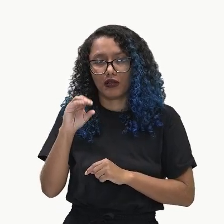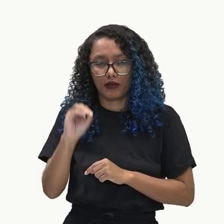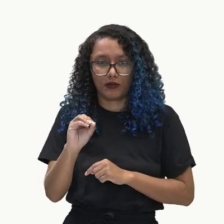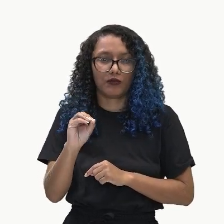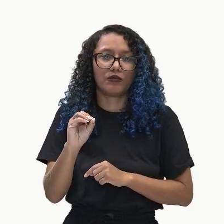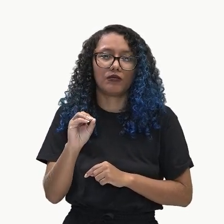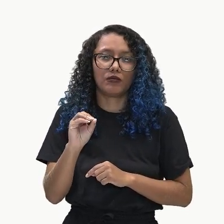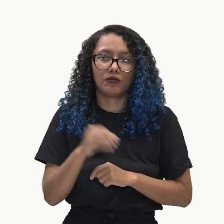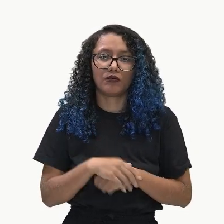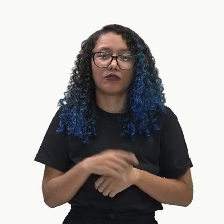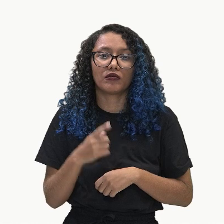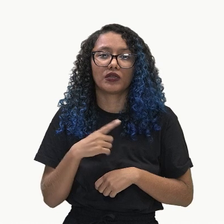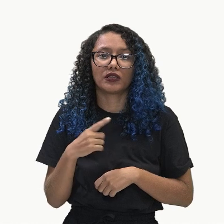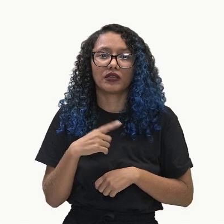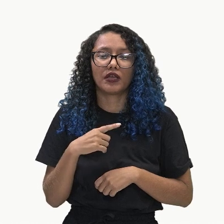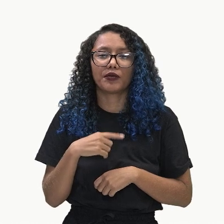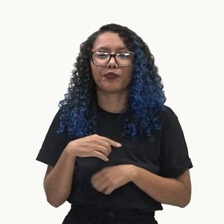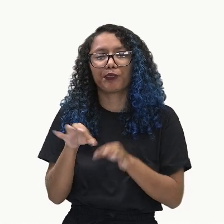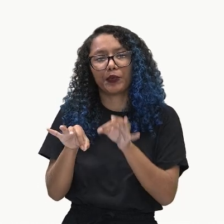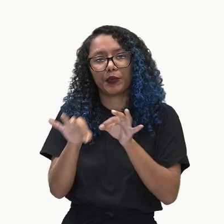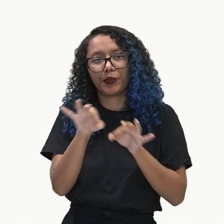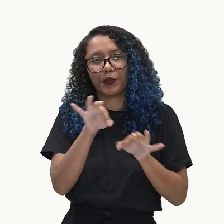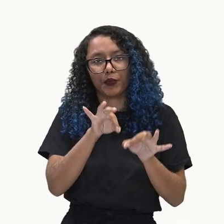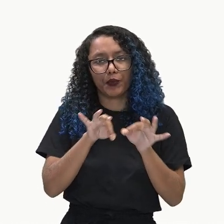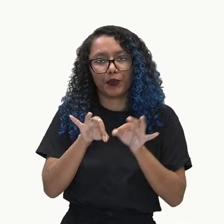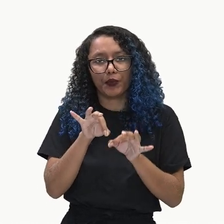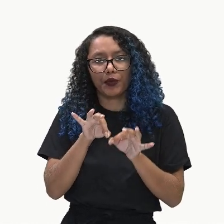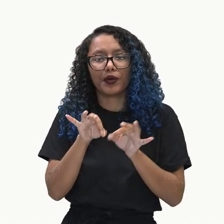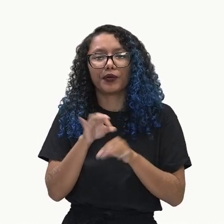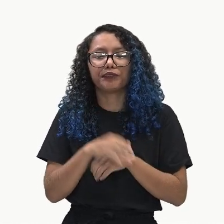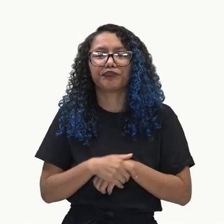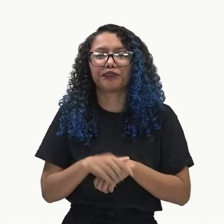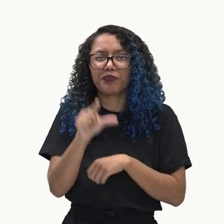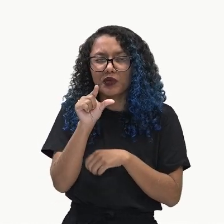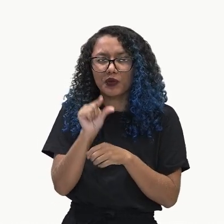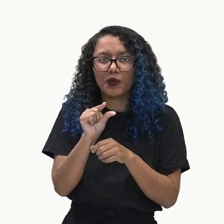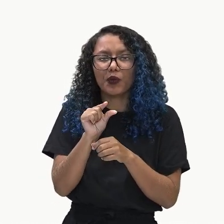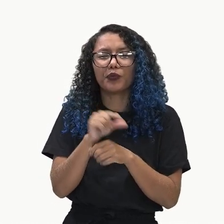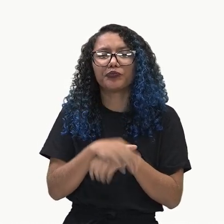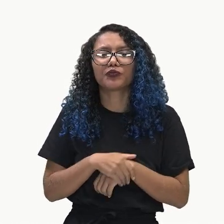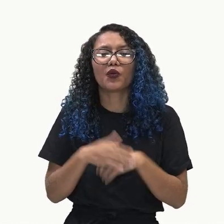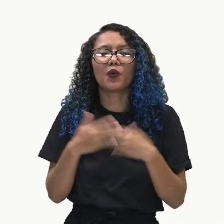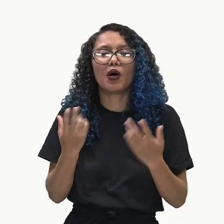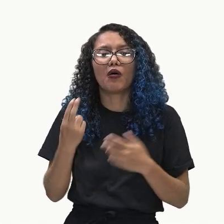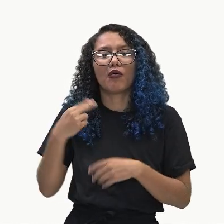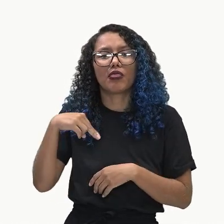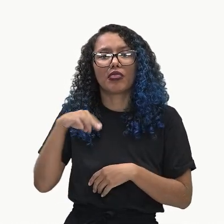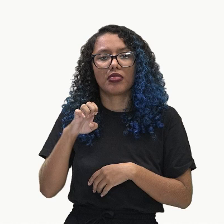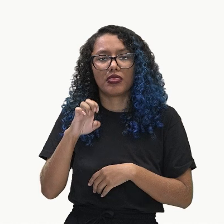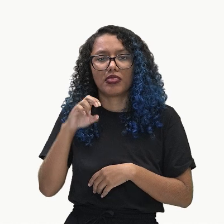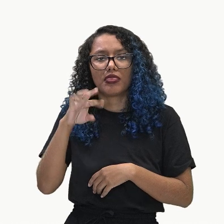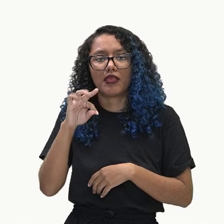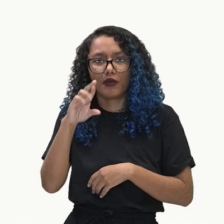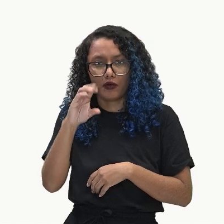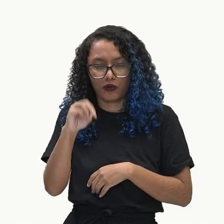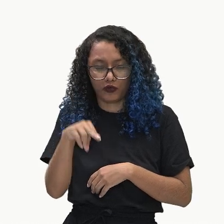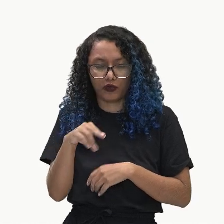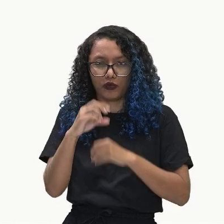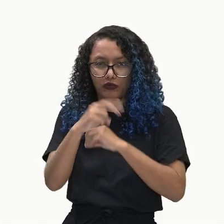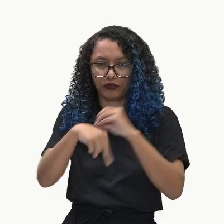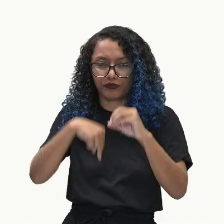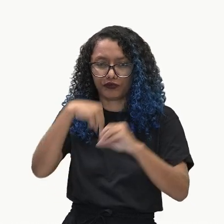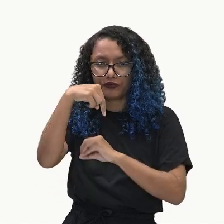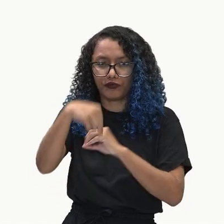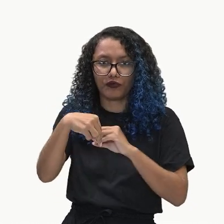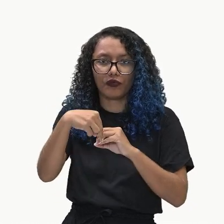composto pelas partículas subatômicas, o nêutron, que não tem carga negativa,